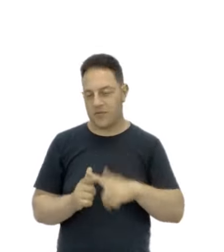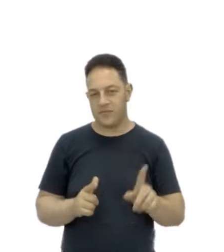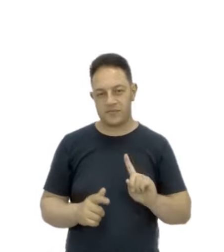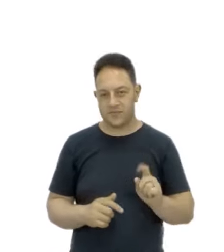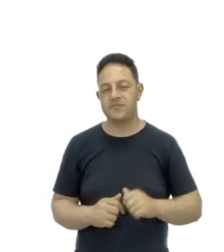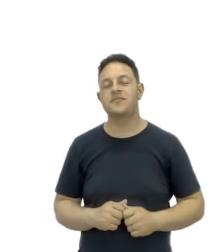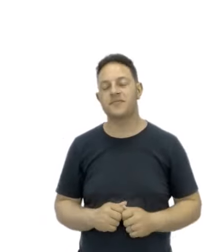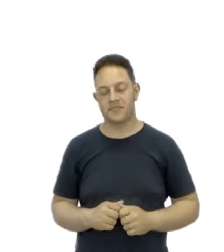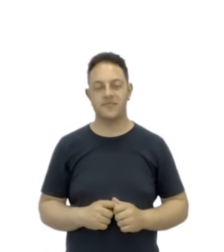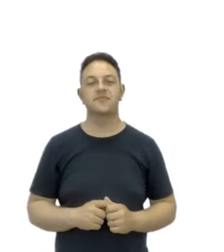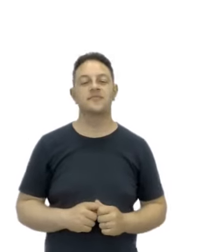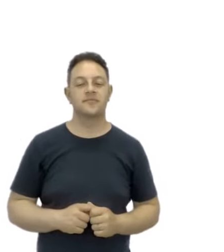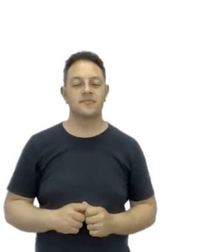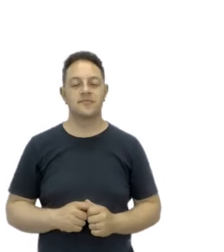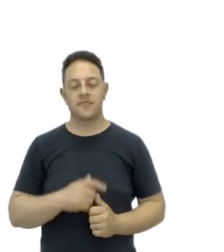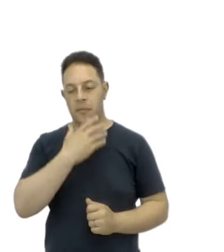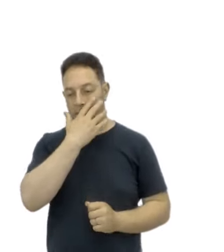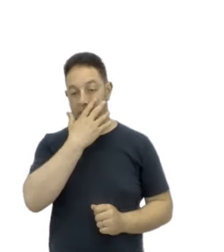desse jeito.